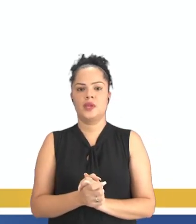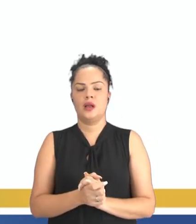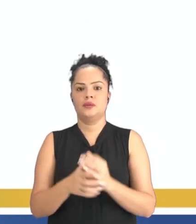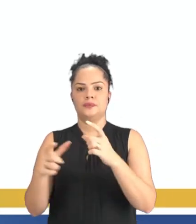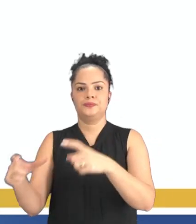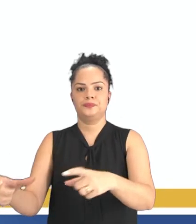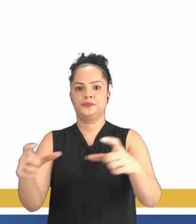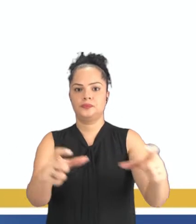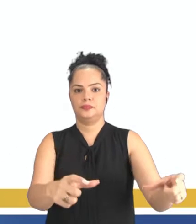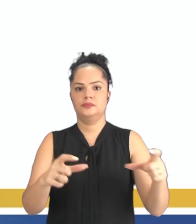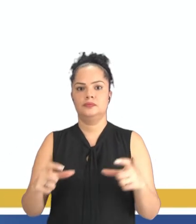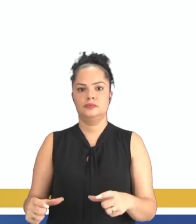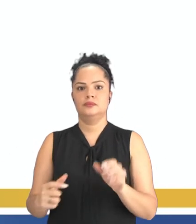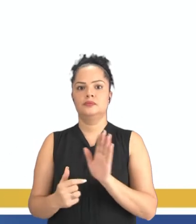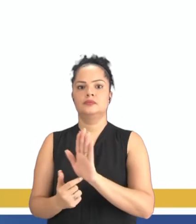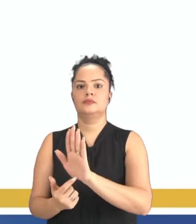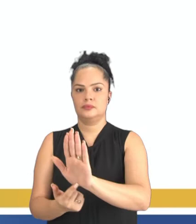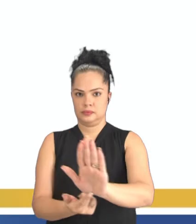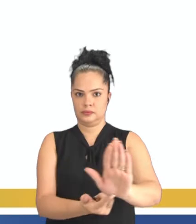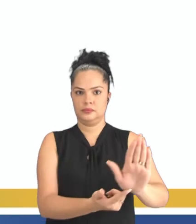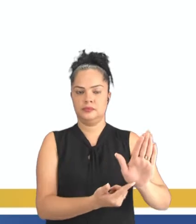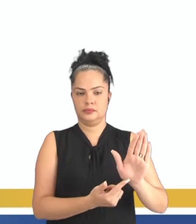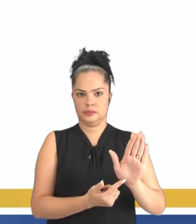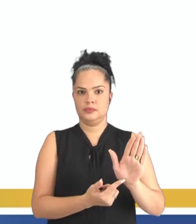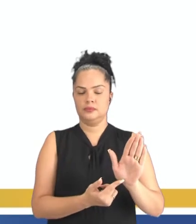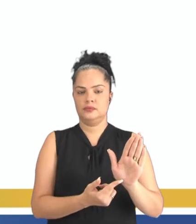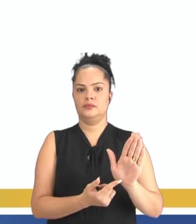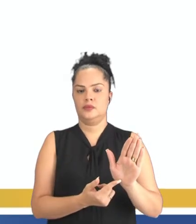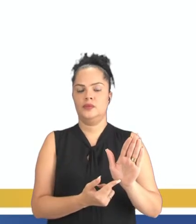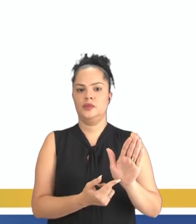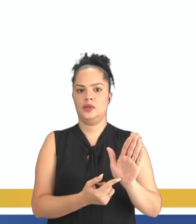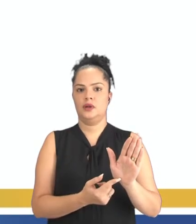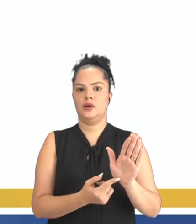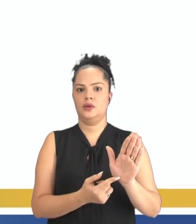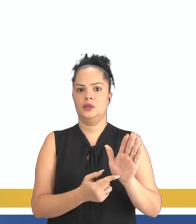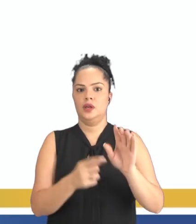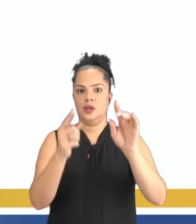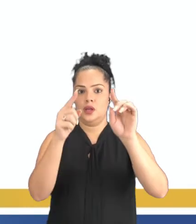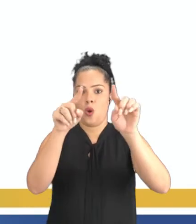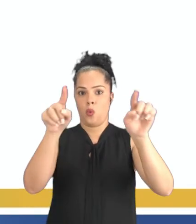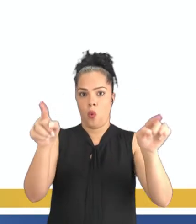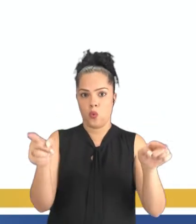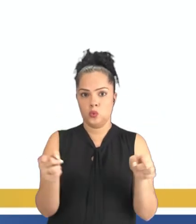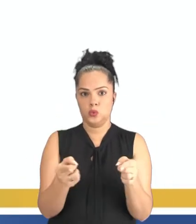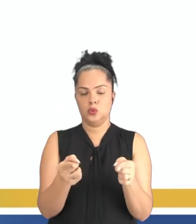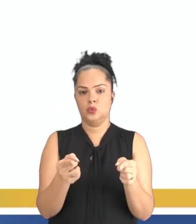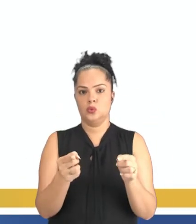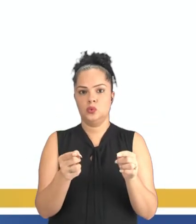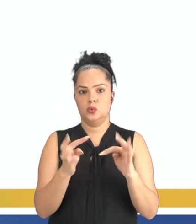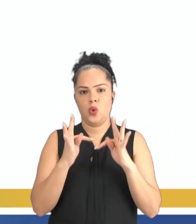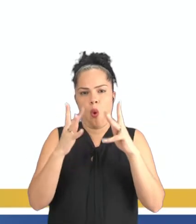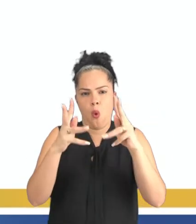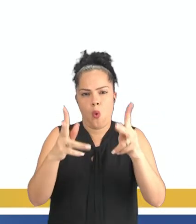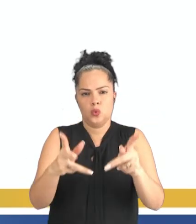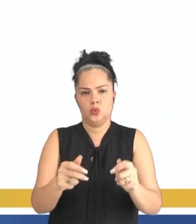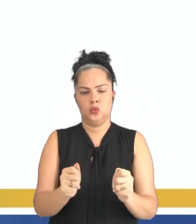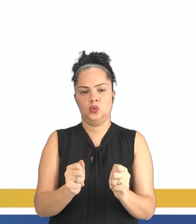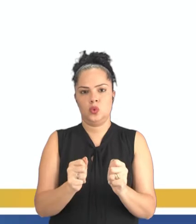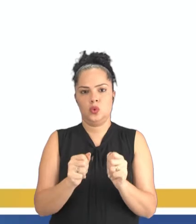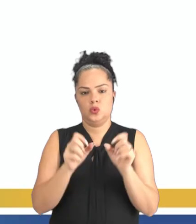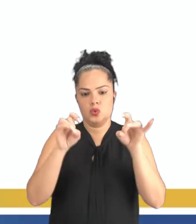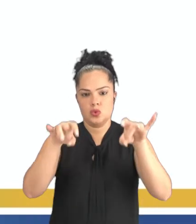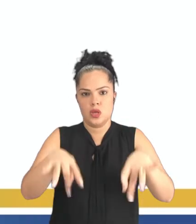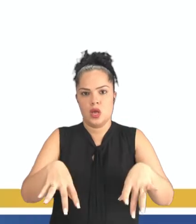Espaço amostral. Então vamos lá. O espaço amostral é o conjunto de todos os resultados possíveis de um experimento